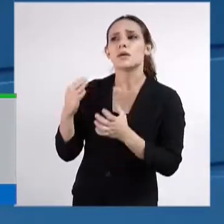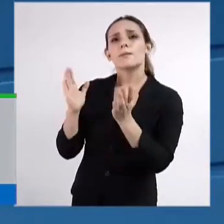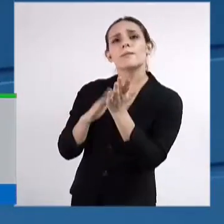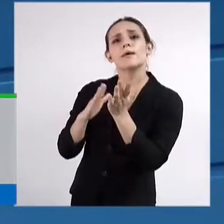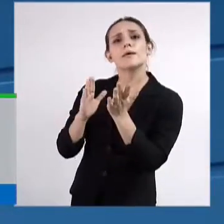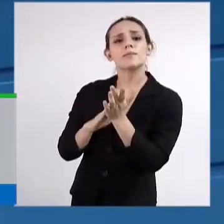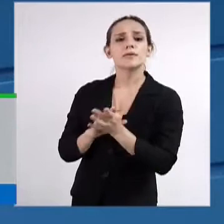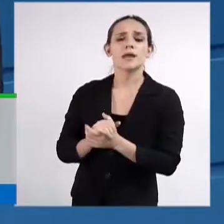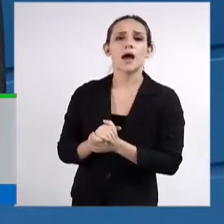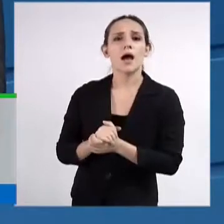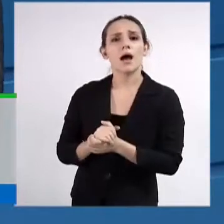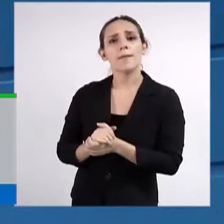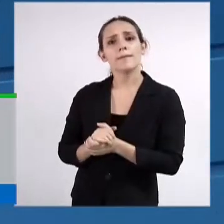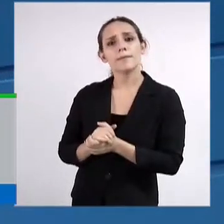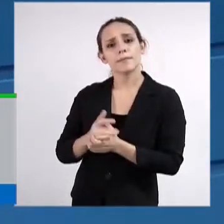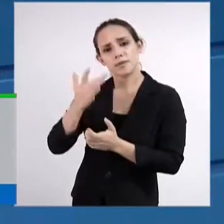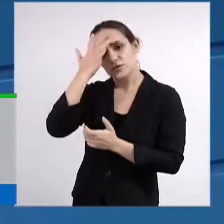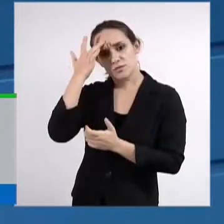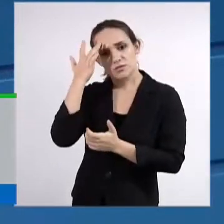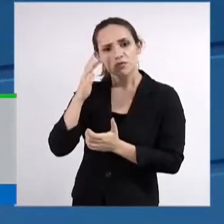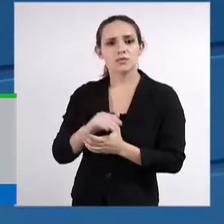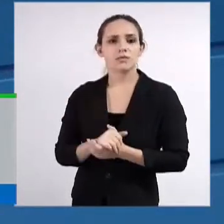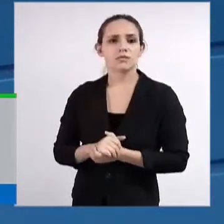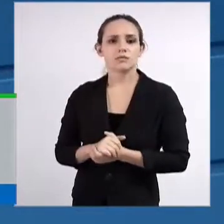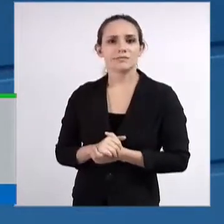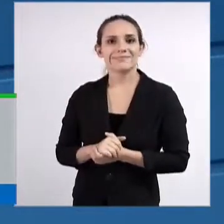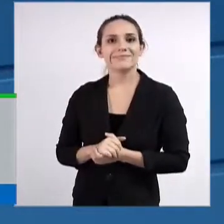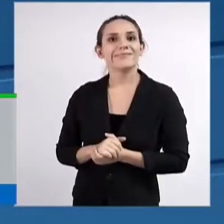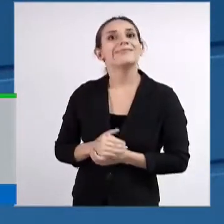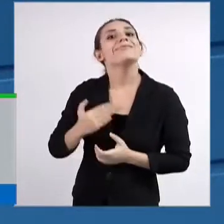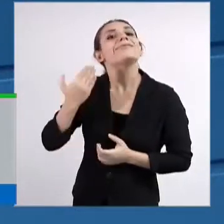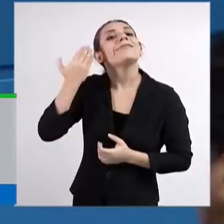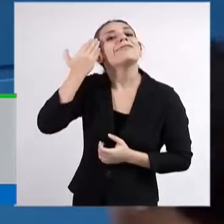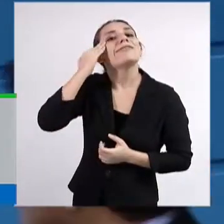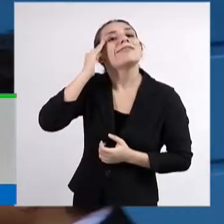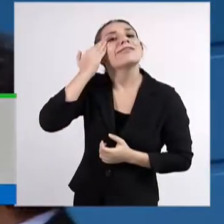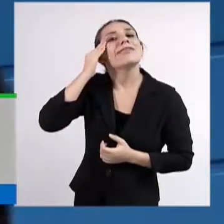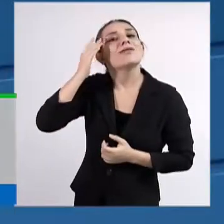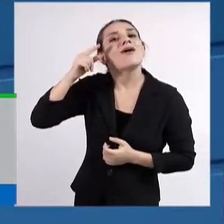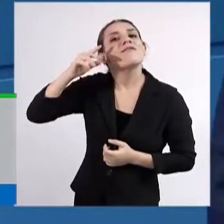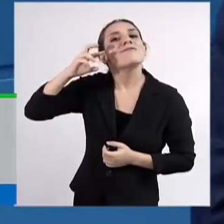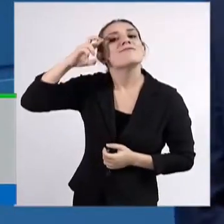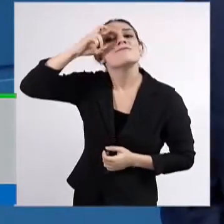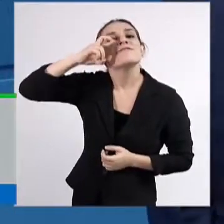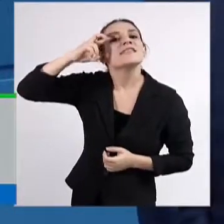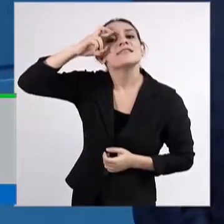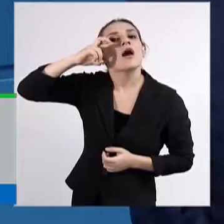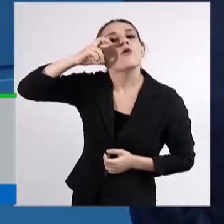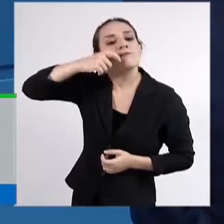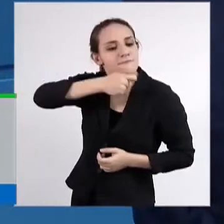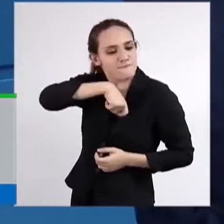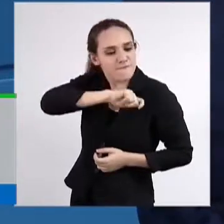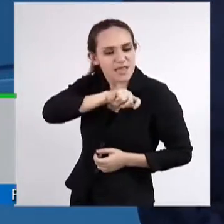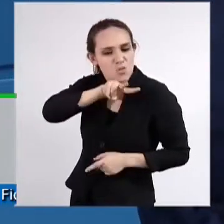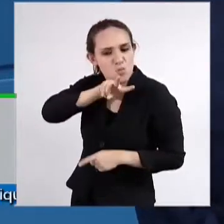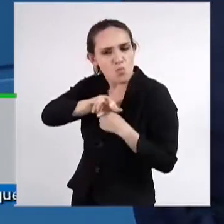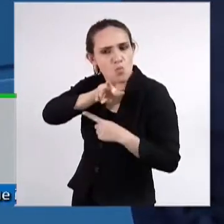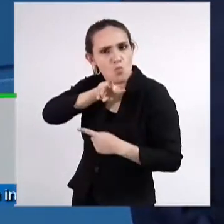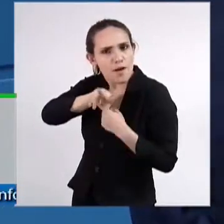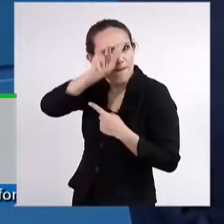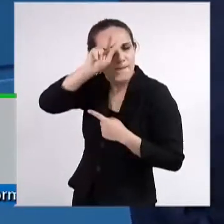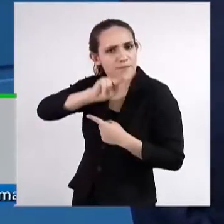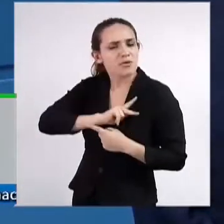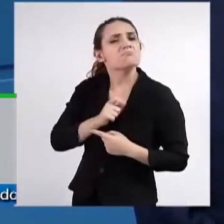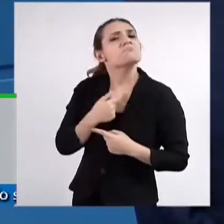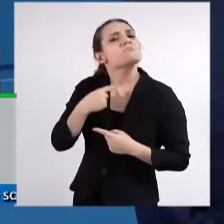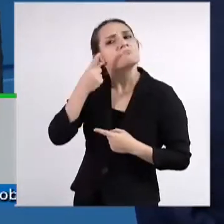pessoas que parece que estão tomando gosto por serem os fiscais de si mesmas. Então, eu vejo com